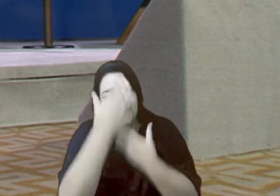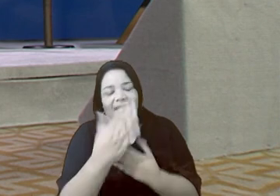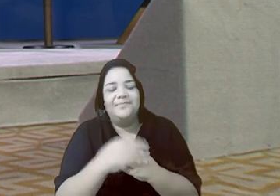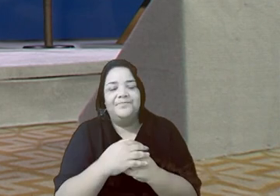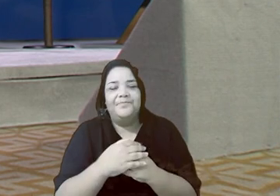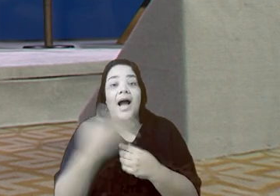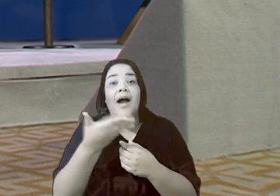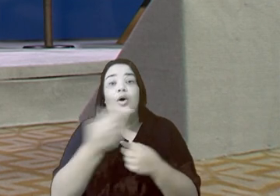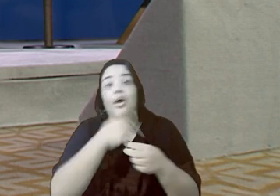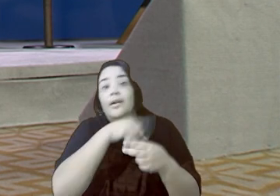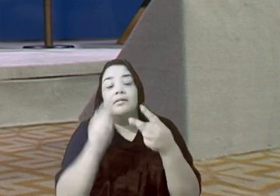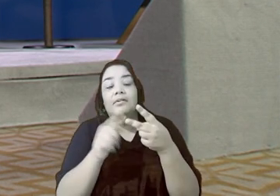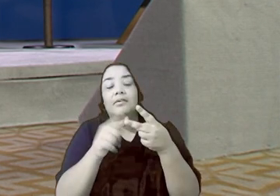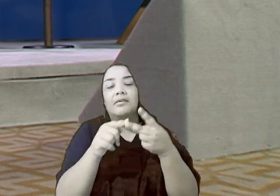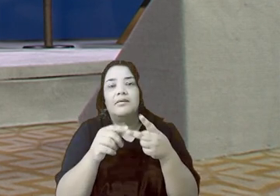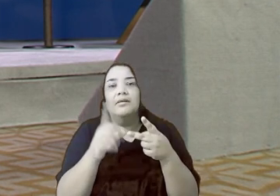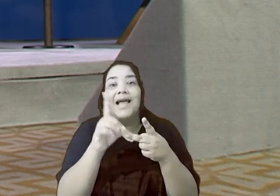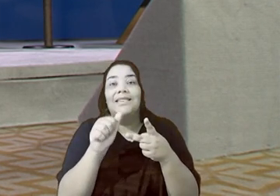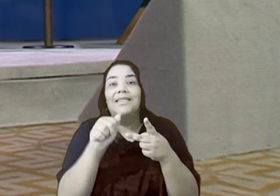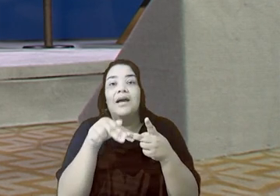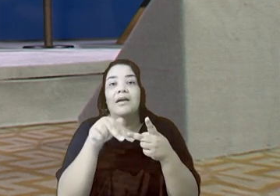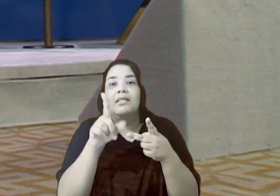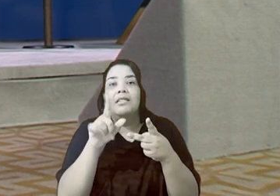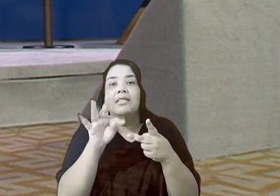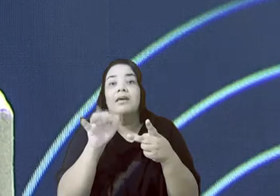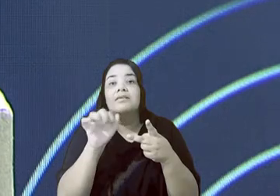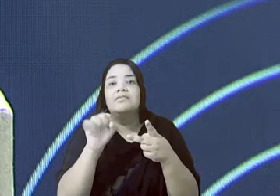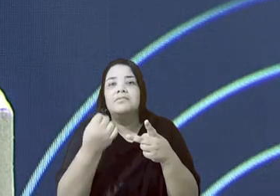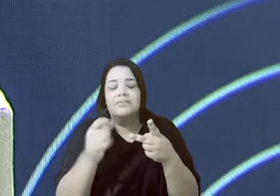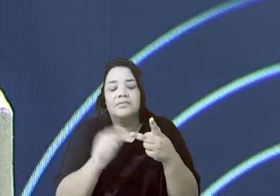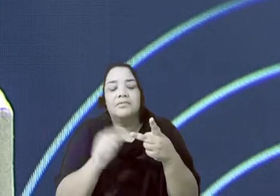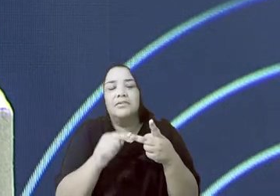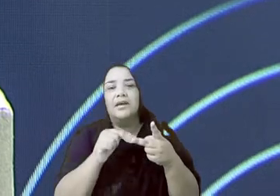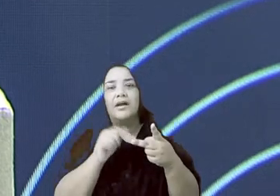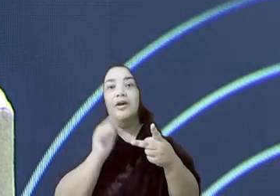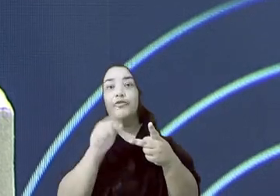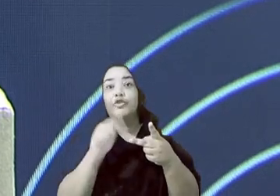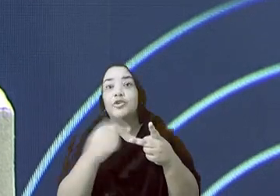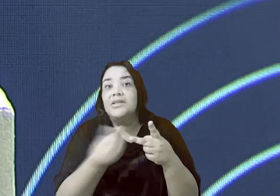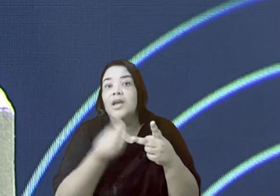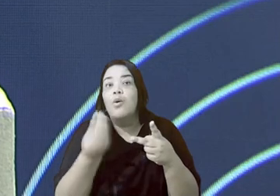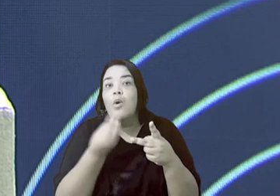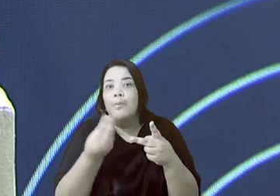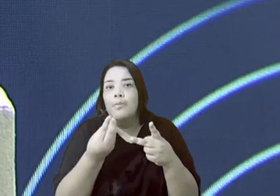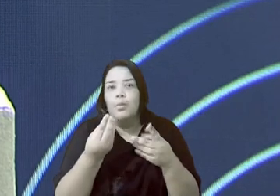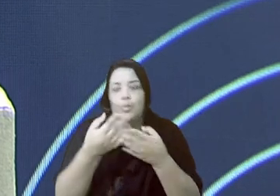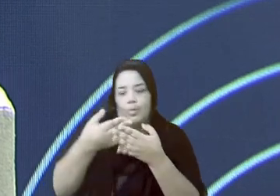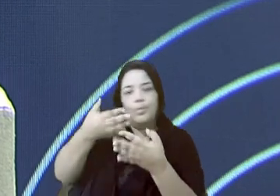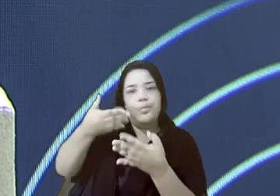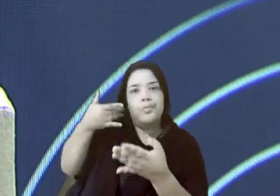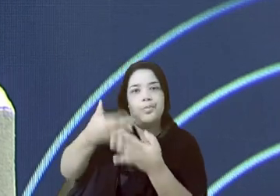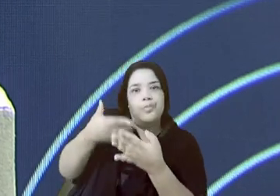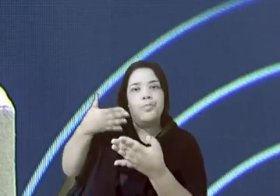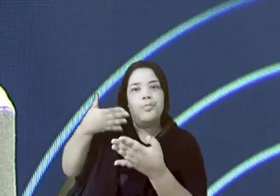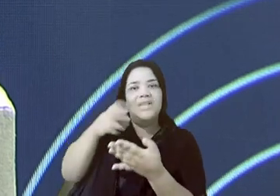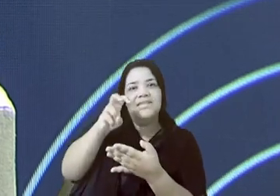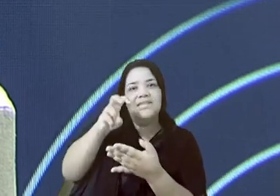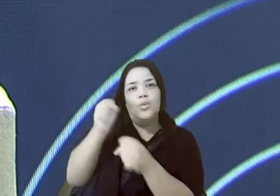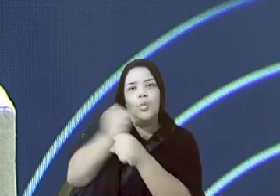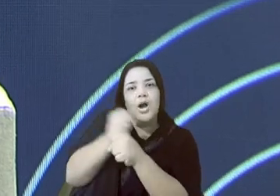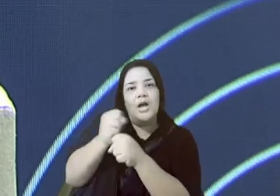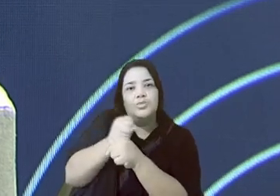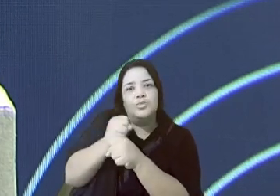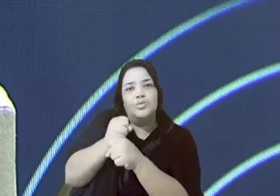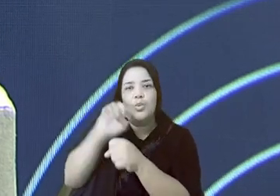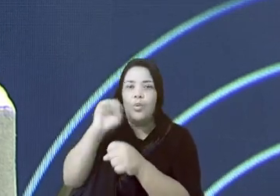como é que você viveu isso do lado da vinde né esses últimos oito cinco anos oito anos aqui até chegar a 2020